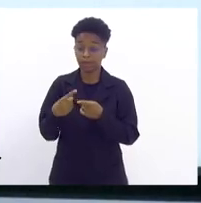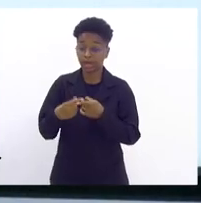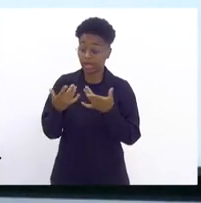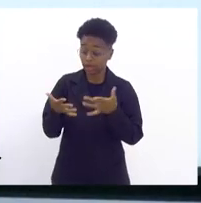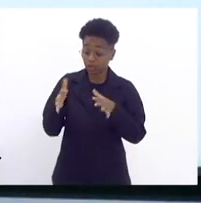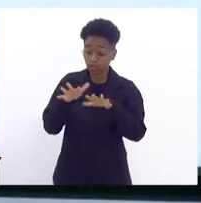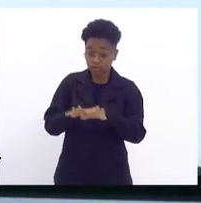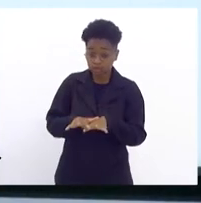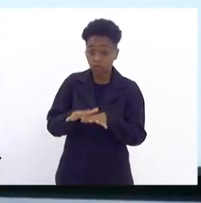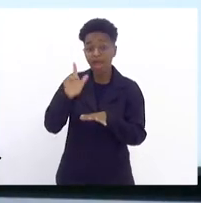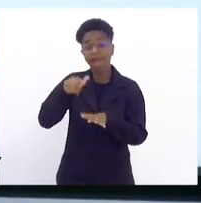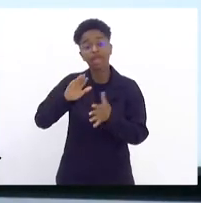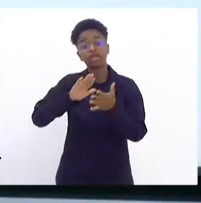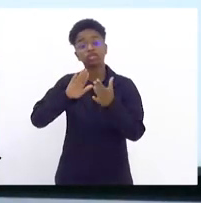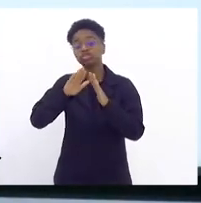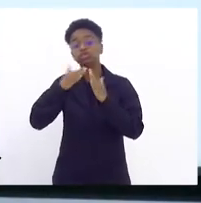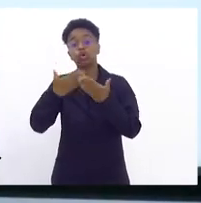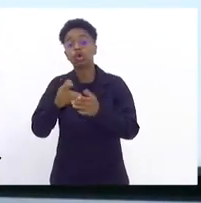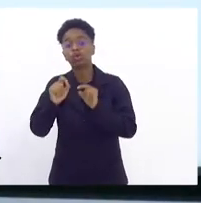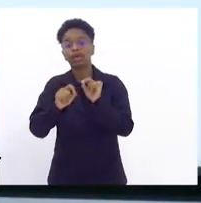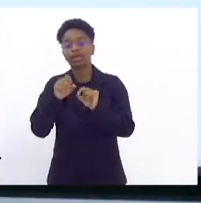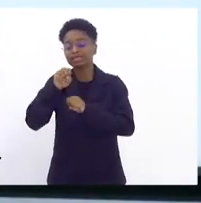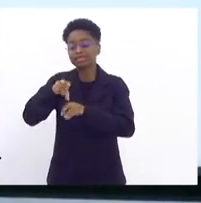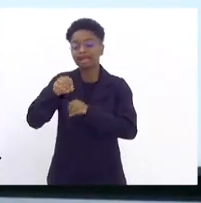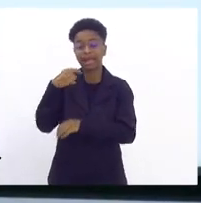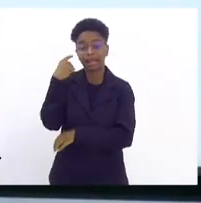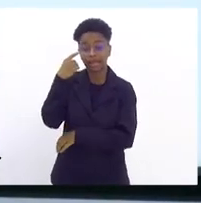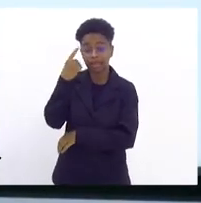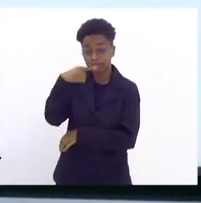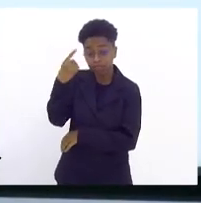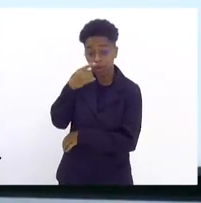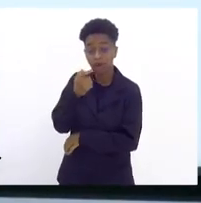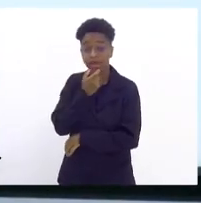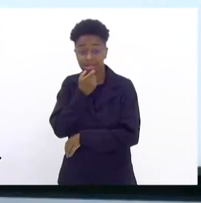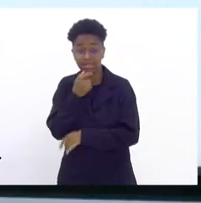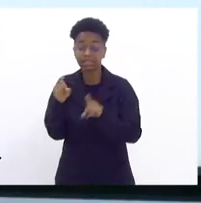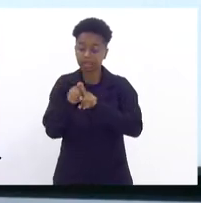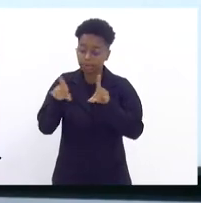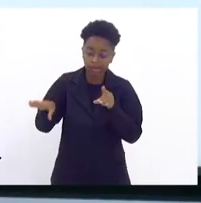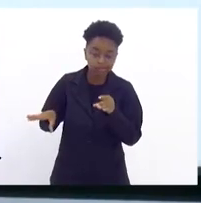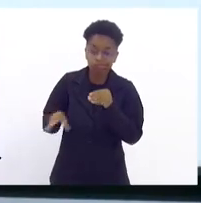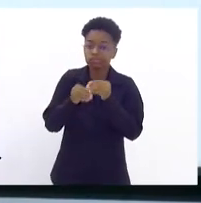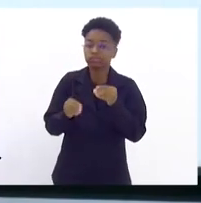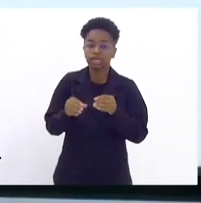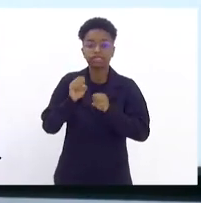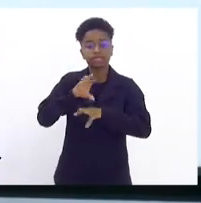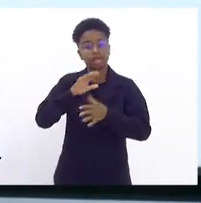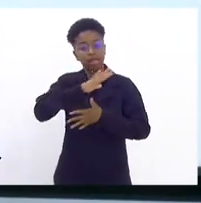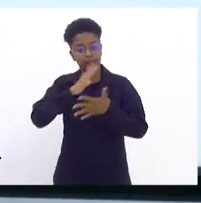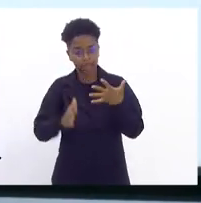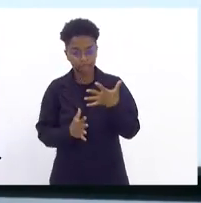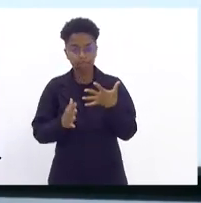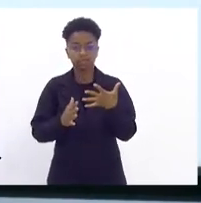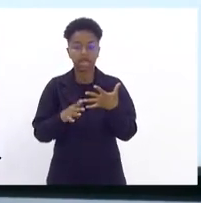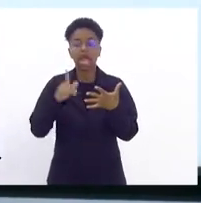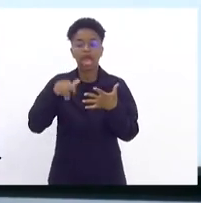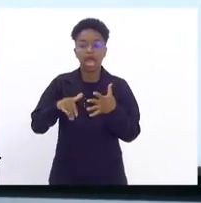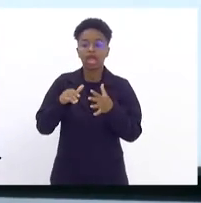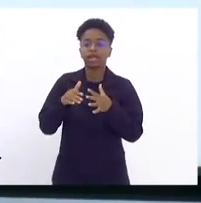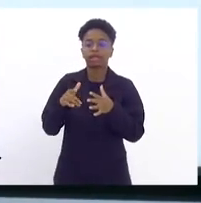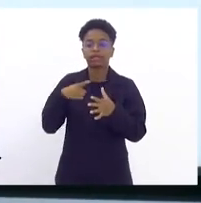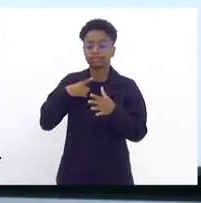é escola ensinar inglês e espanhol ensinar libras inclusão é escola de rampa